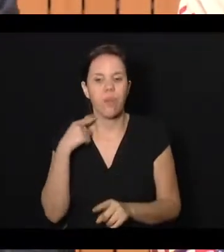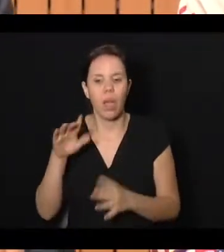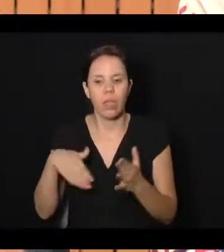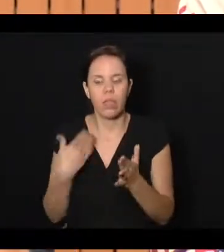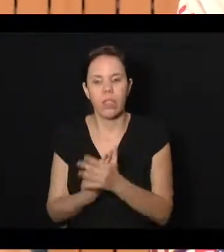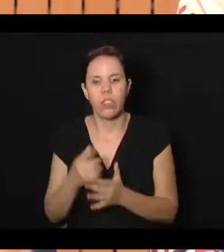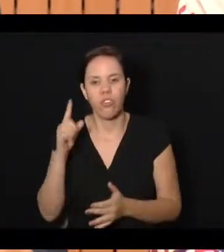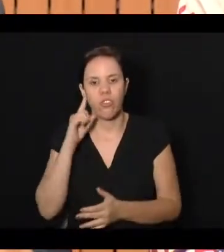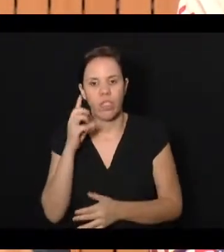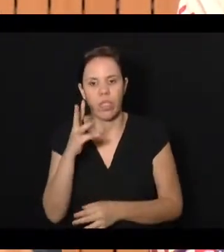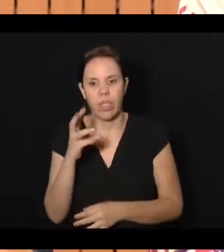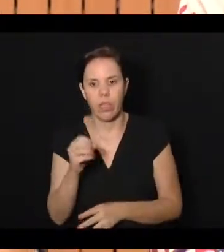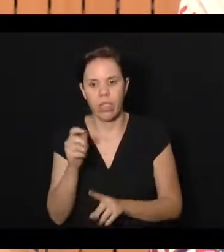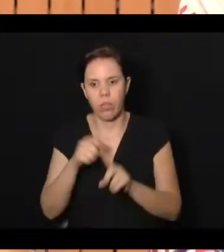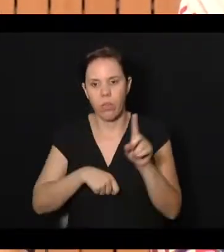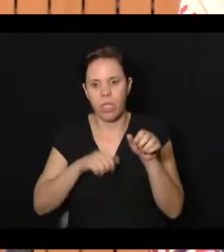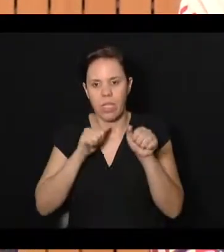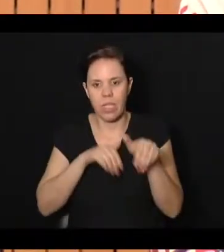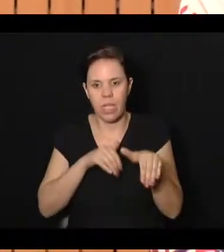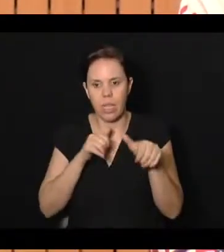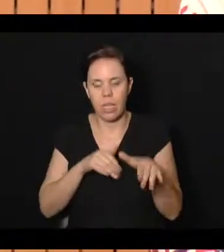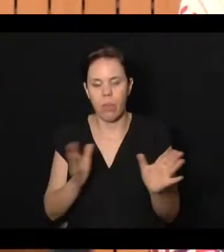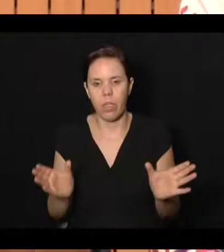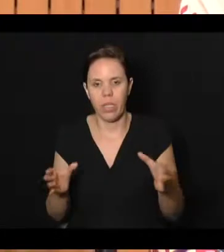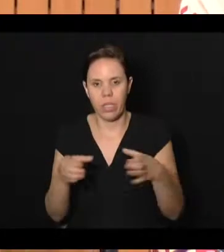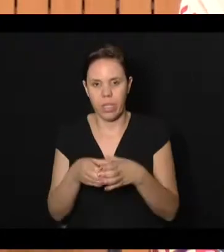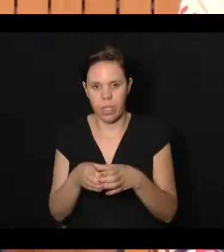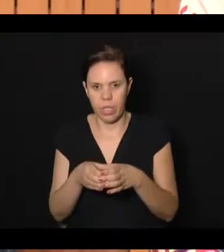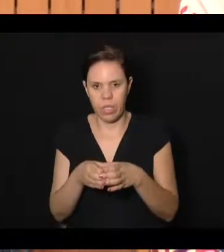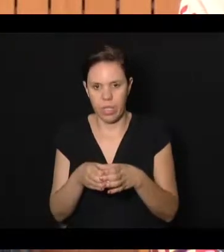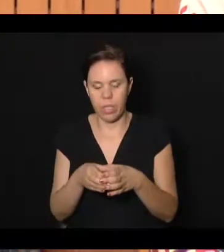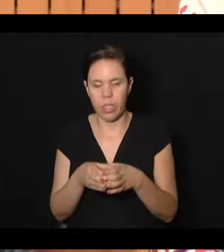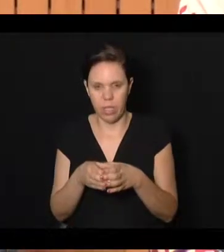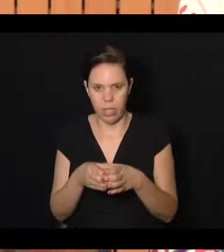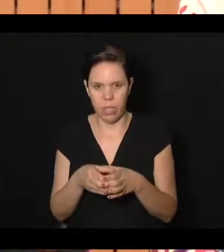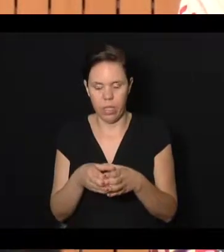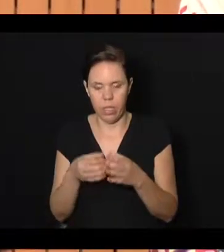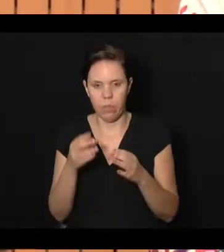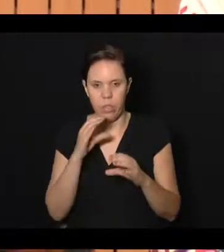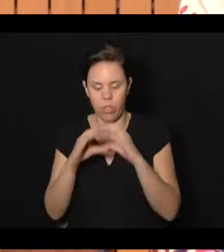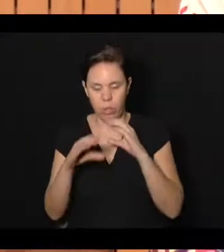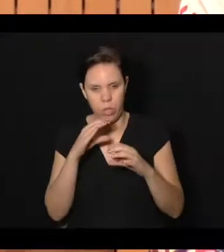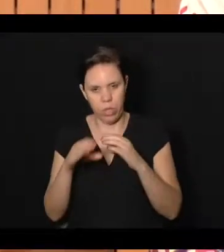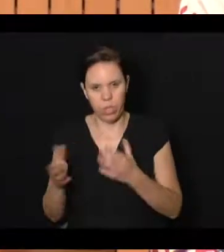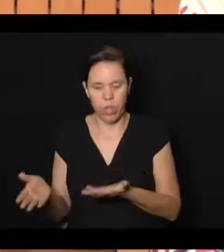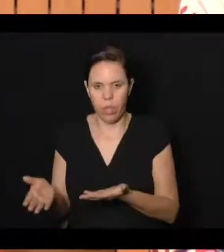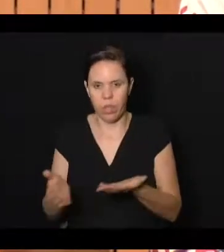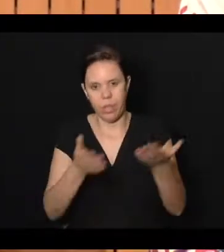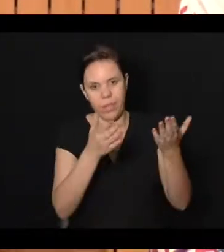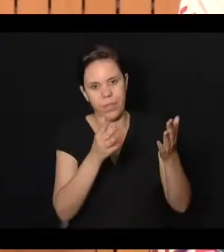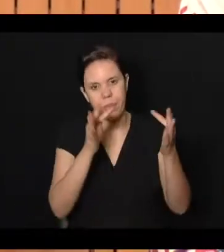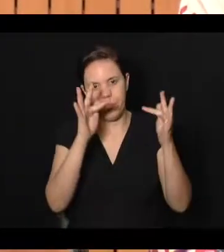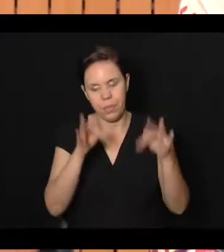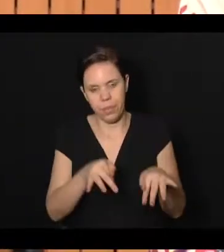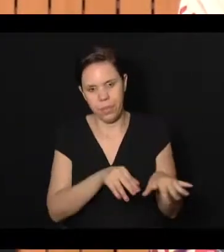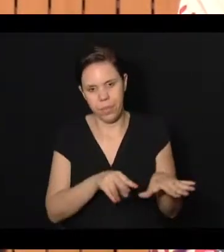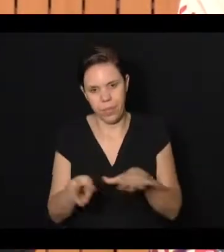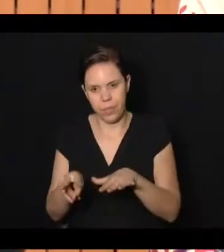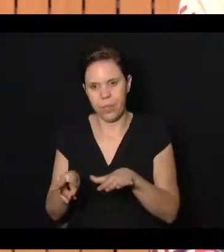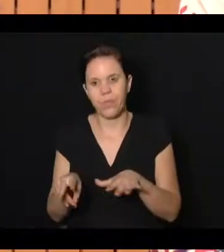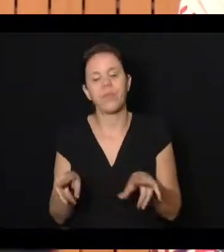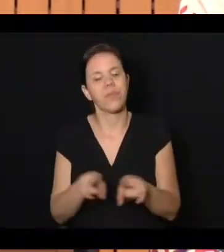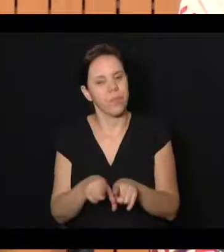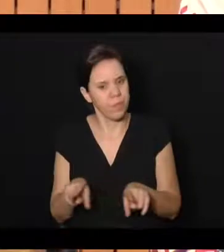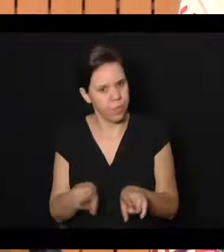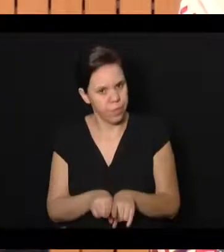a equipe de abordagem ela possa funcionar o coral estendido e com inclusive aos finais de semana esse é um trabalho